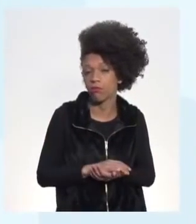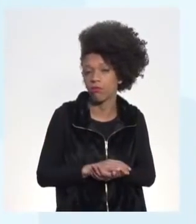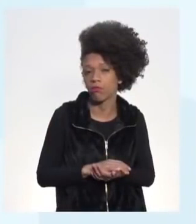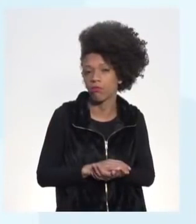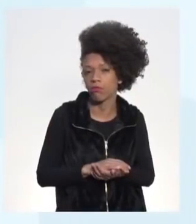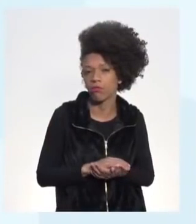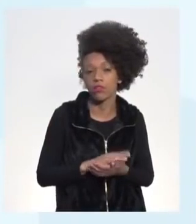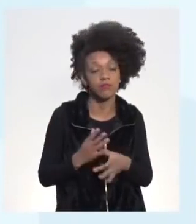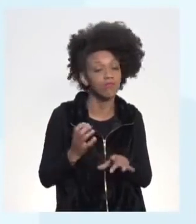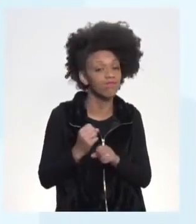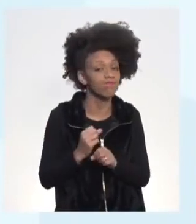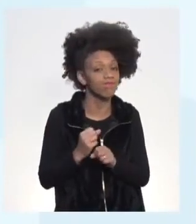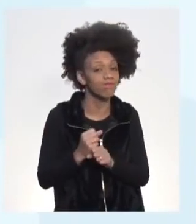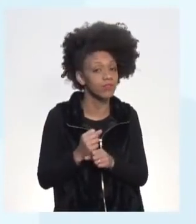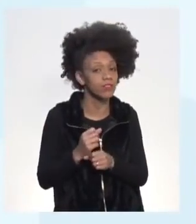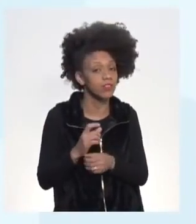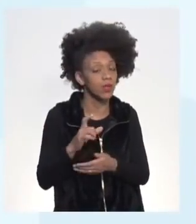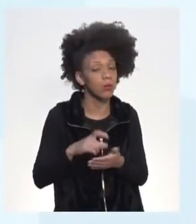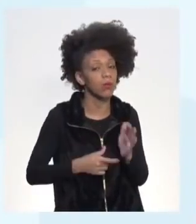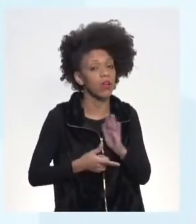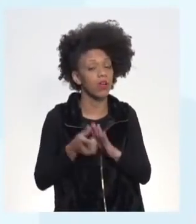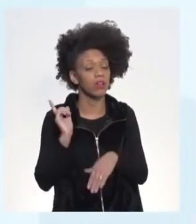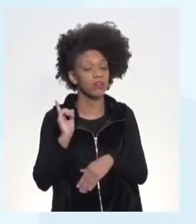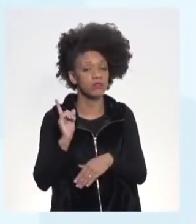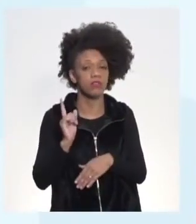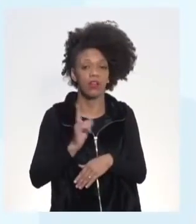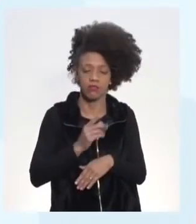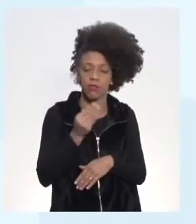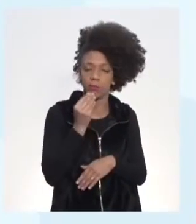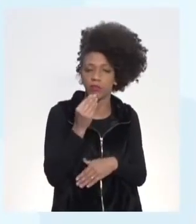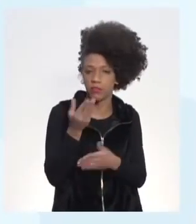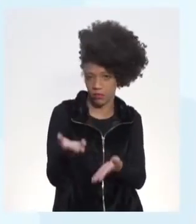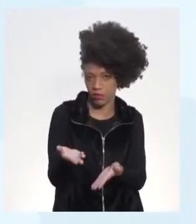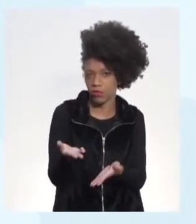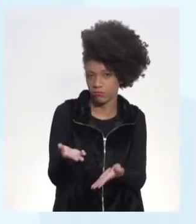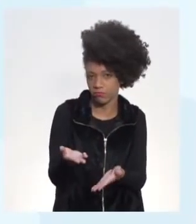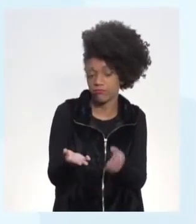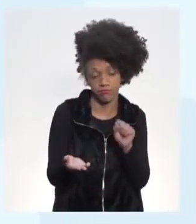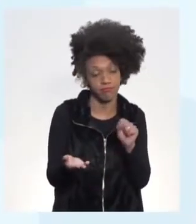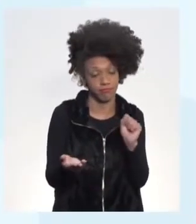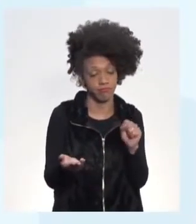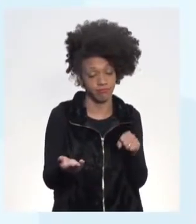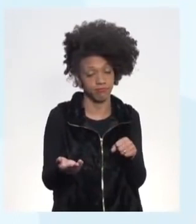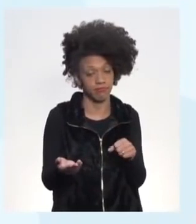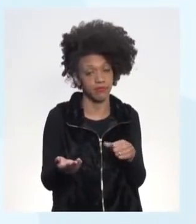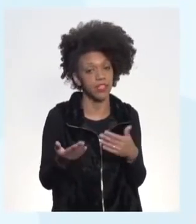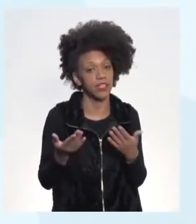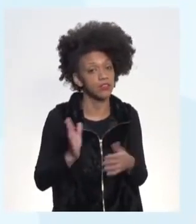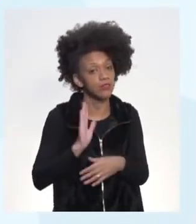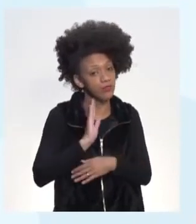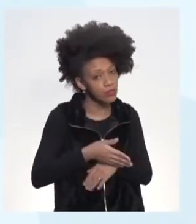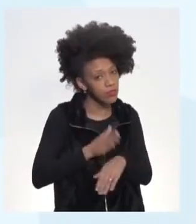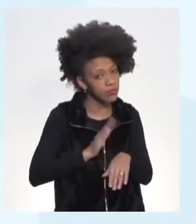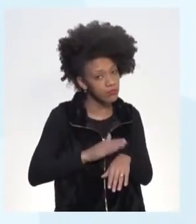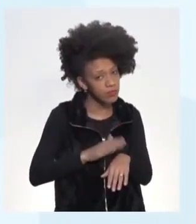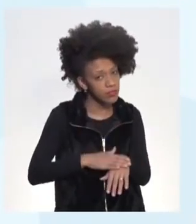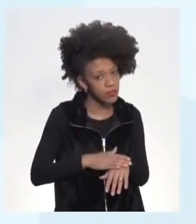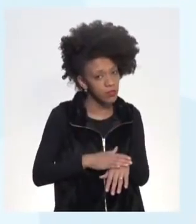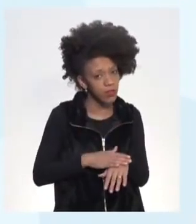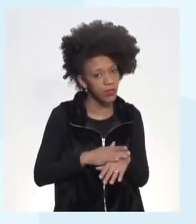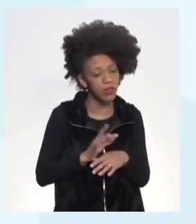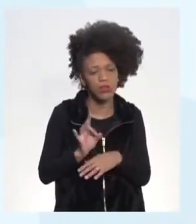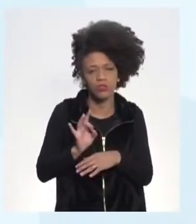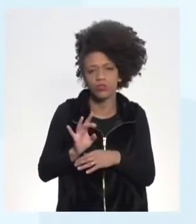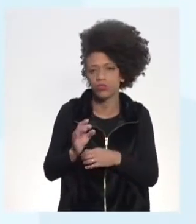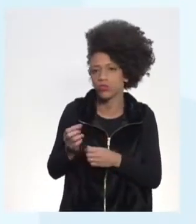fez o cálculo para a questão anterior, tem a oportunidade de fazer agora, né, Jonas? Sim, isso mesmo. Quem já fez, só